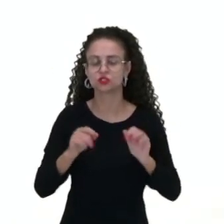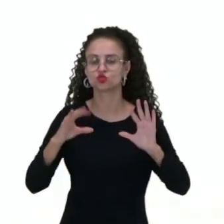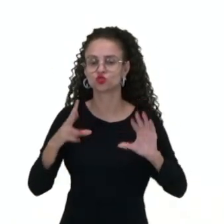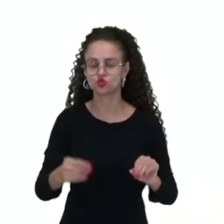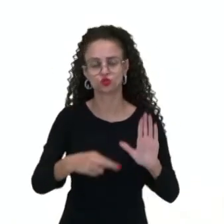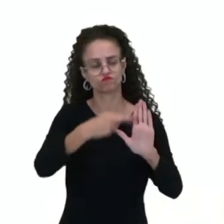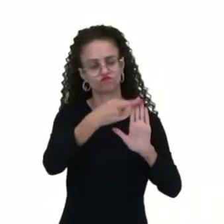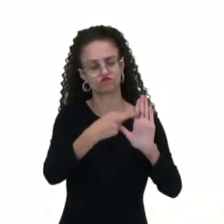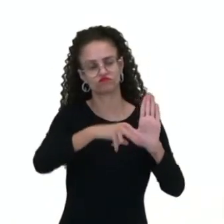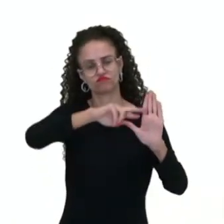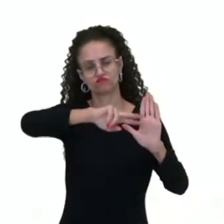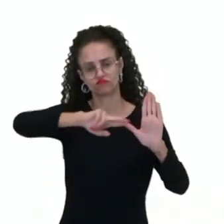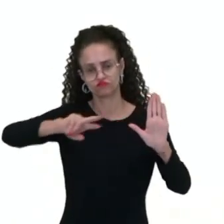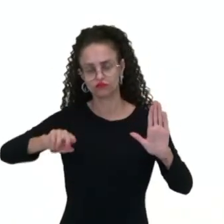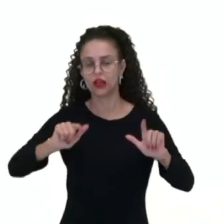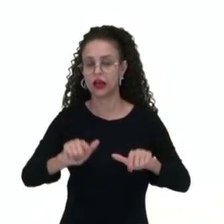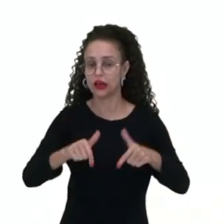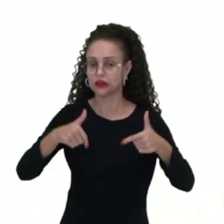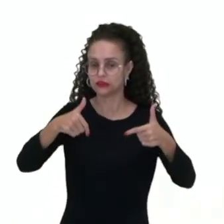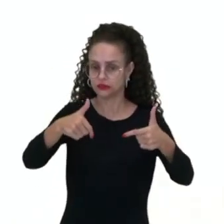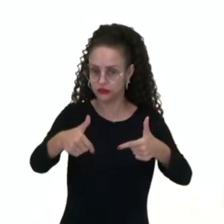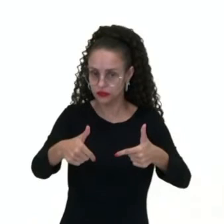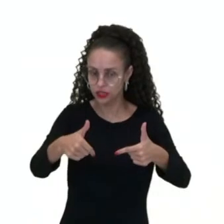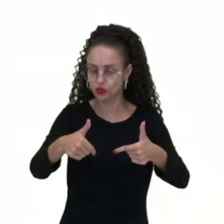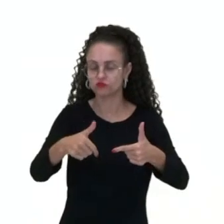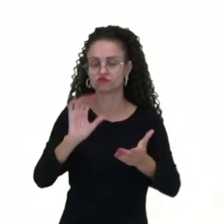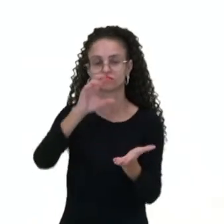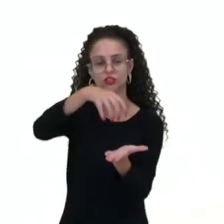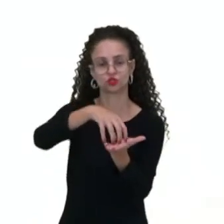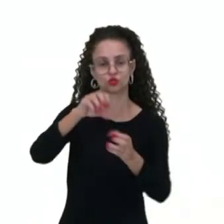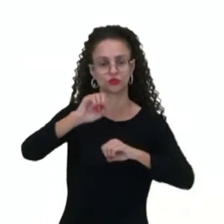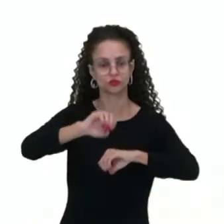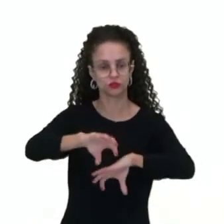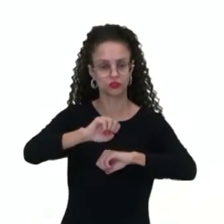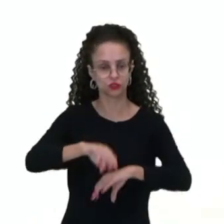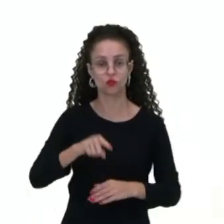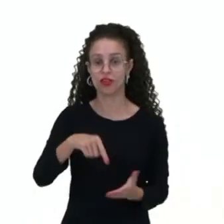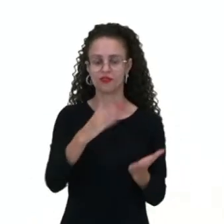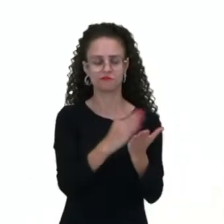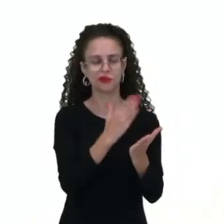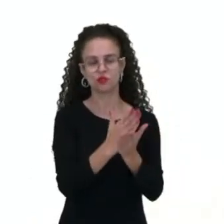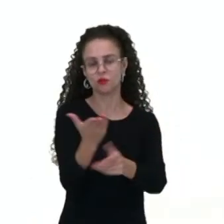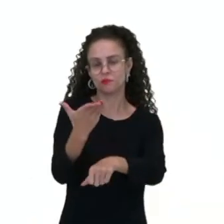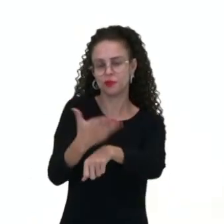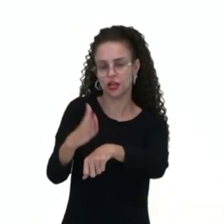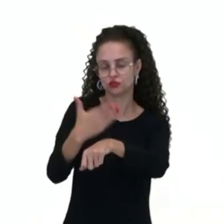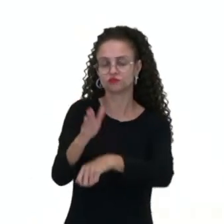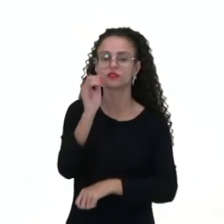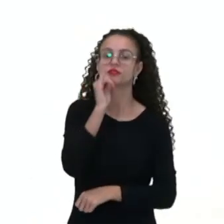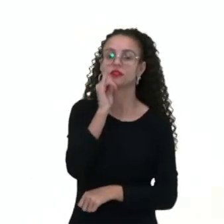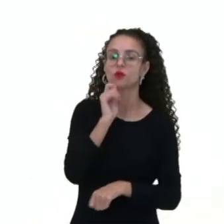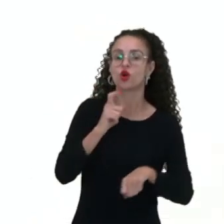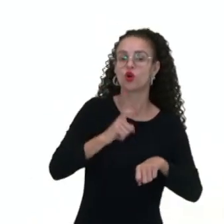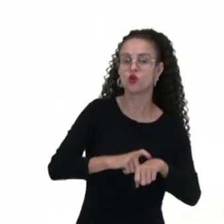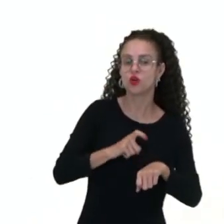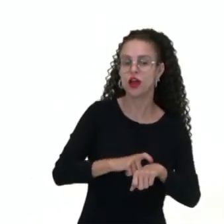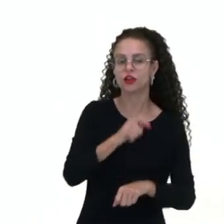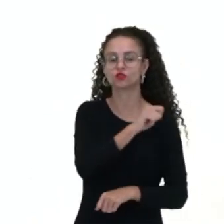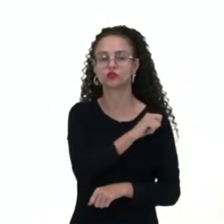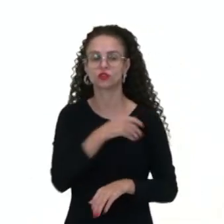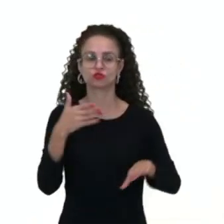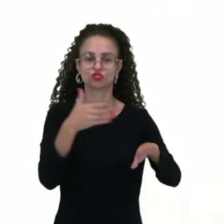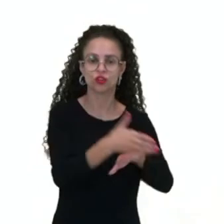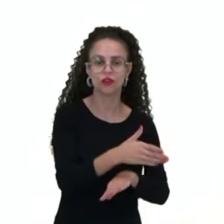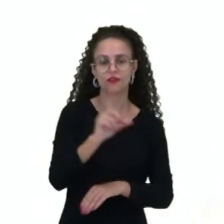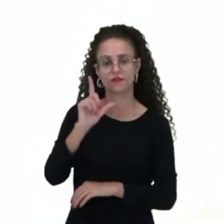normatiza as ações da instituição de ensino. Ele é um manual prático, que define, por exemplo, em quais horários os alunos devem chegar ou